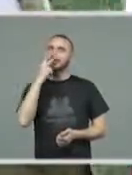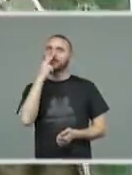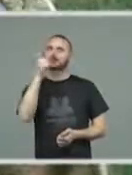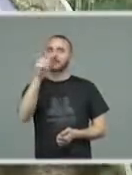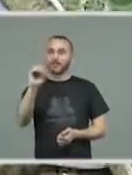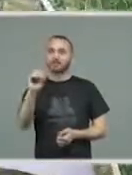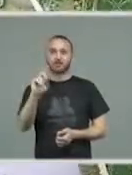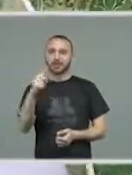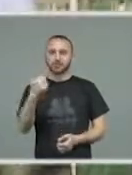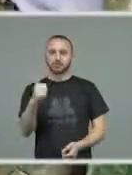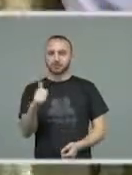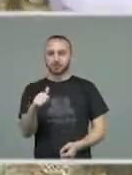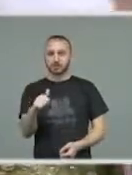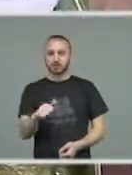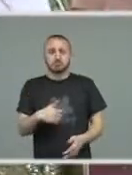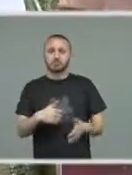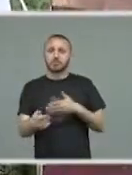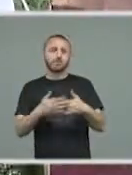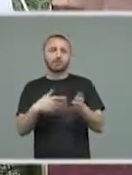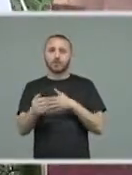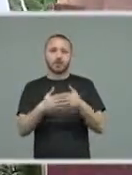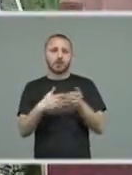10ª. Mas não importa.